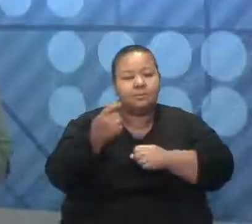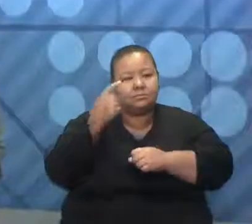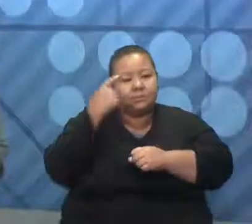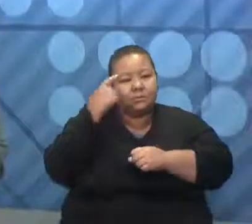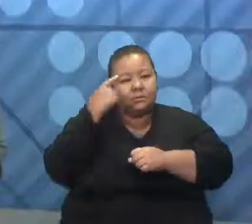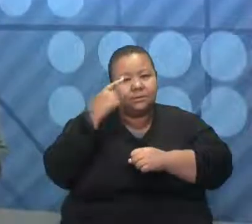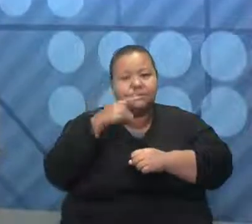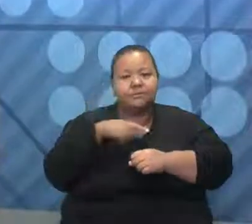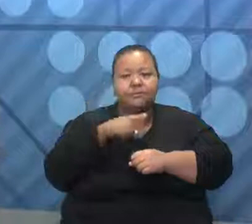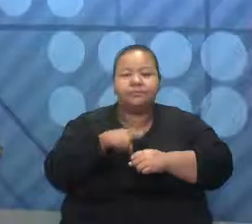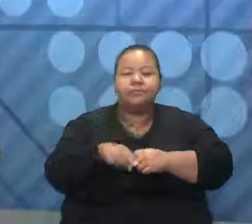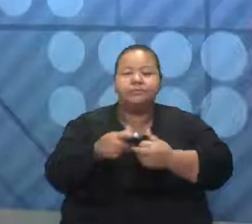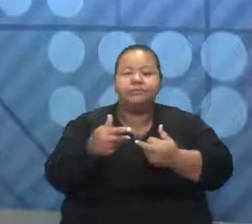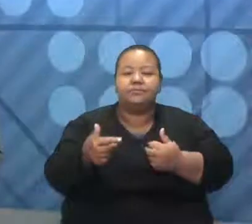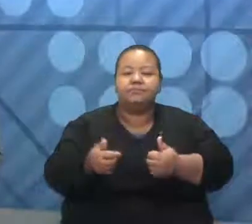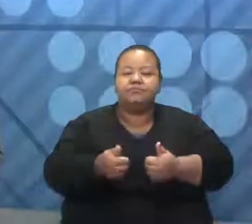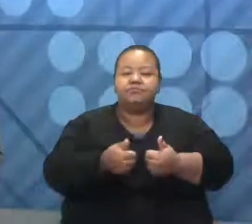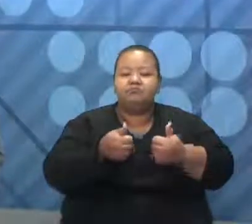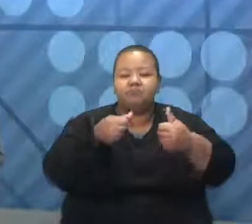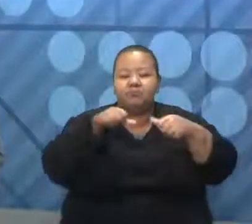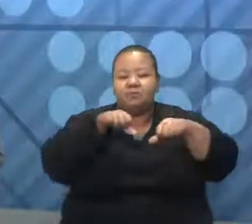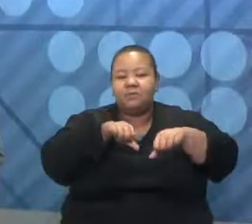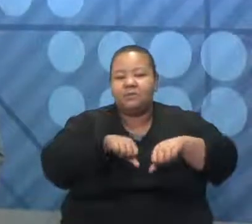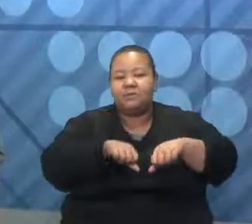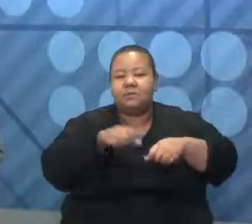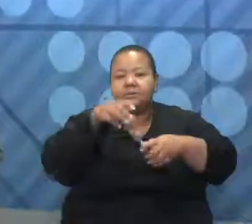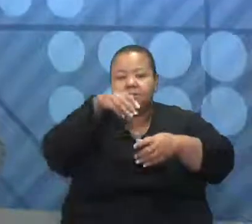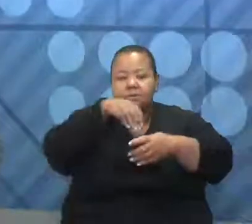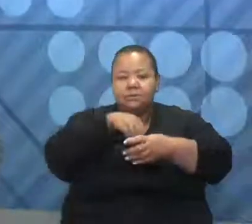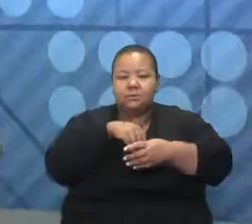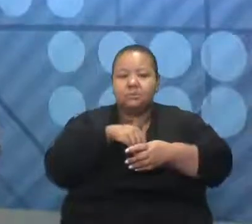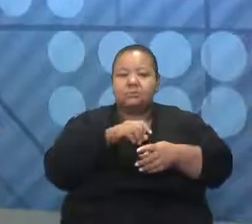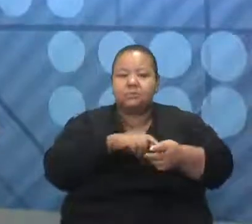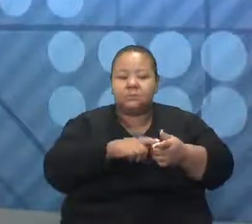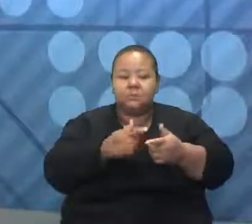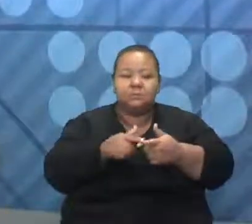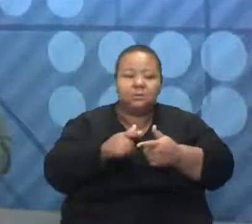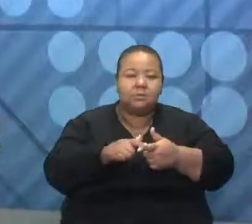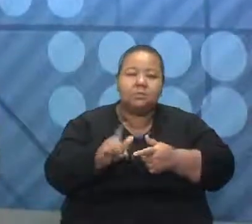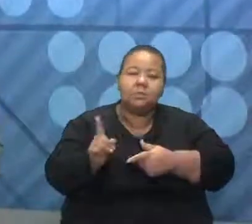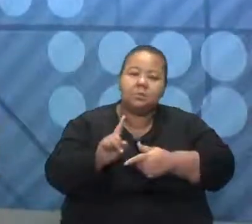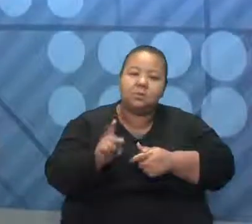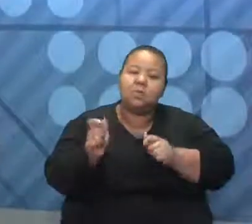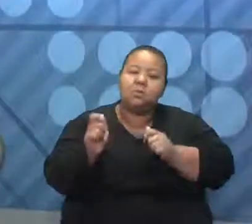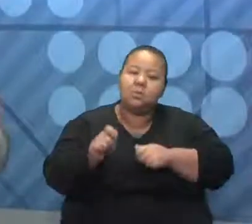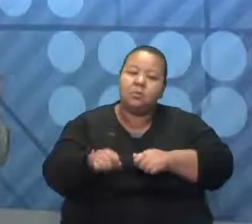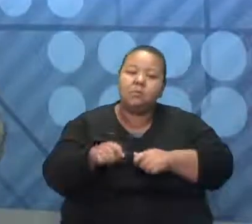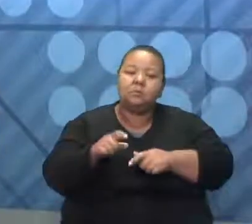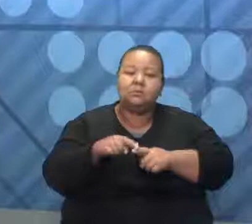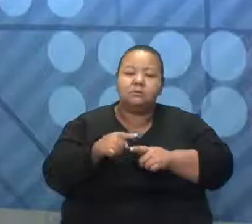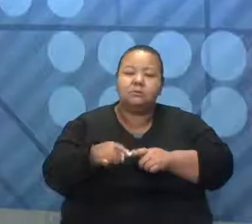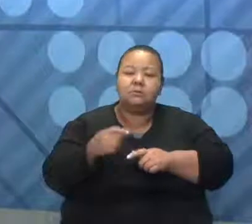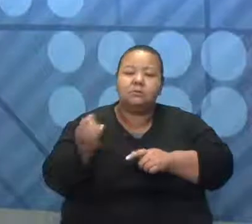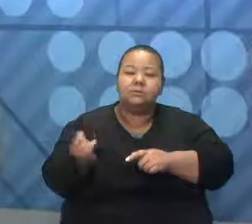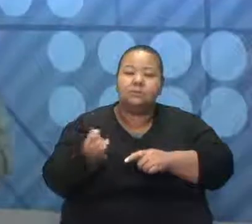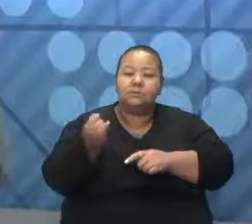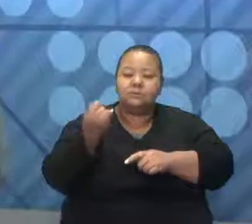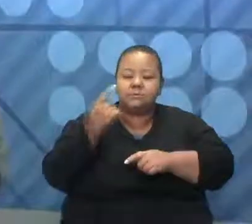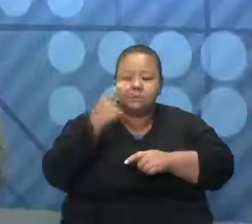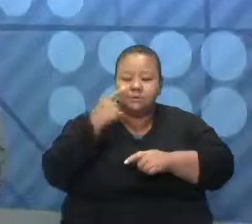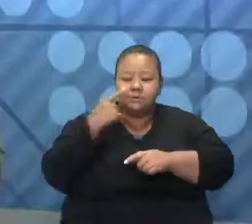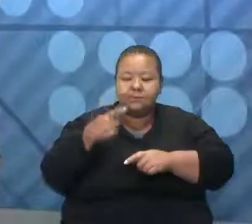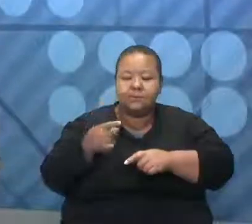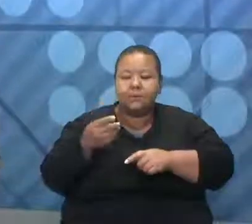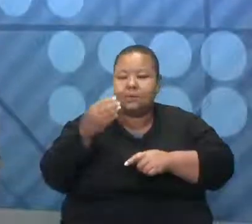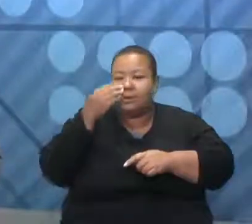ela tem um fator ali, uma fraqueza no ambiente interno. Tem problema? Não, pode ter fraqueza. É importante reconhecer essas